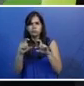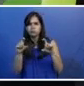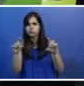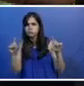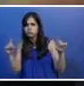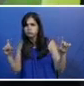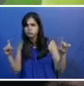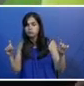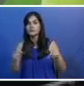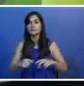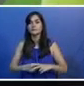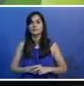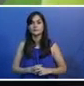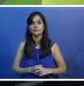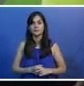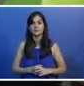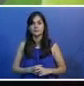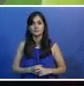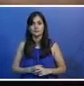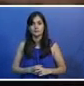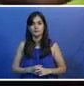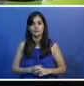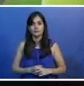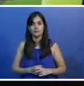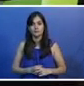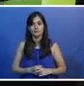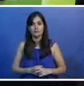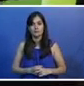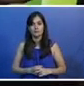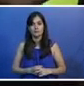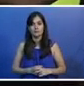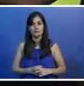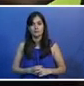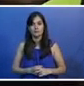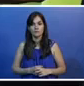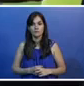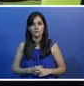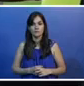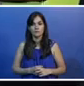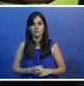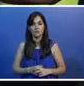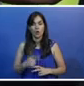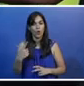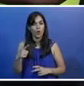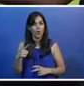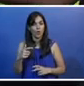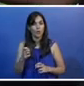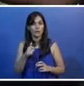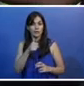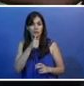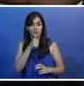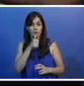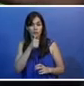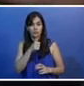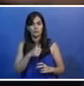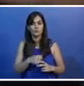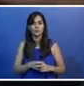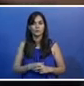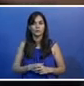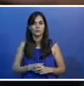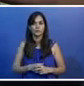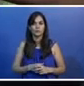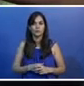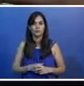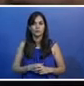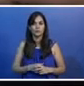separadas por um igual. Olha esse outro exemplo aqui, ó, 2x menos 3 igual 7 menos